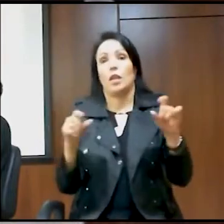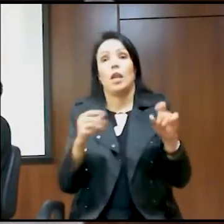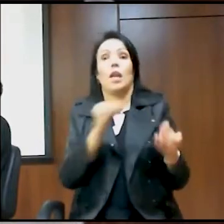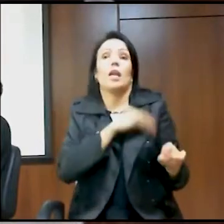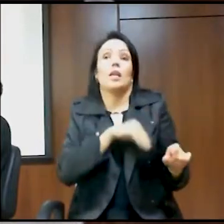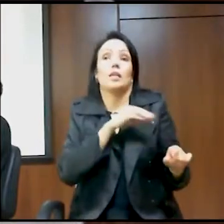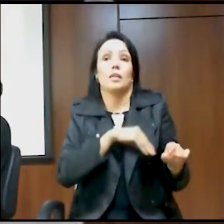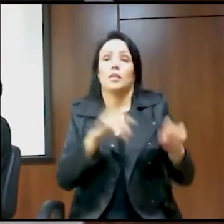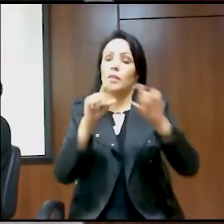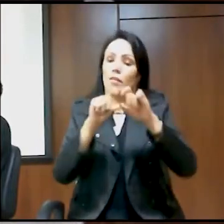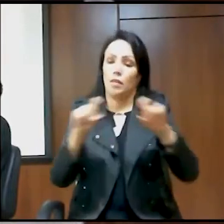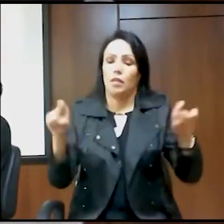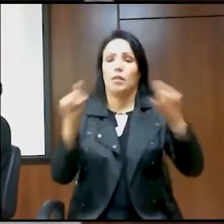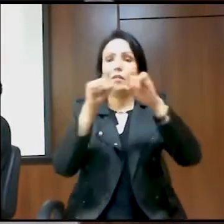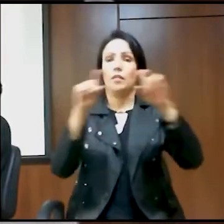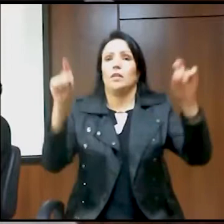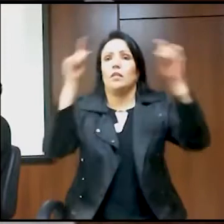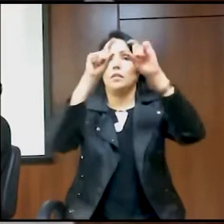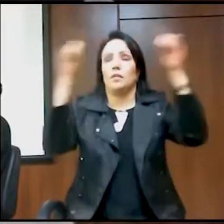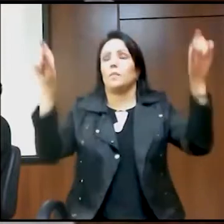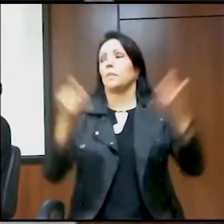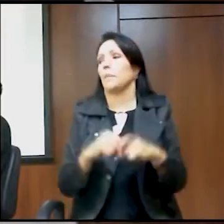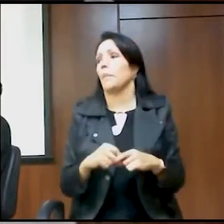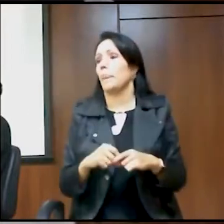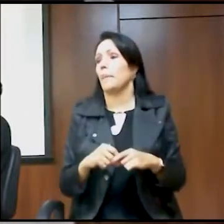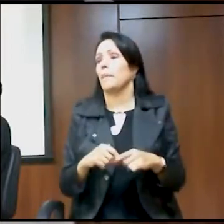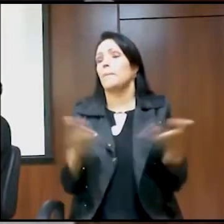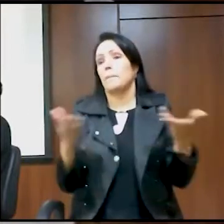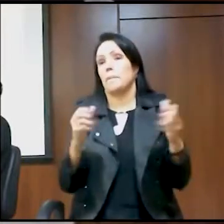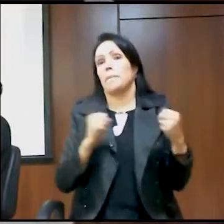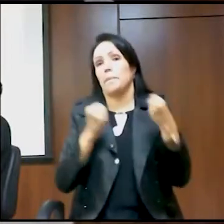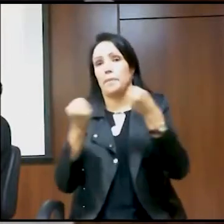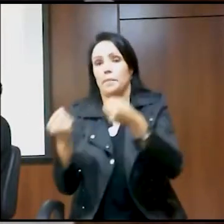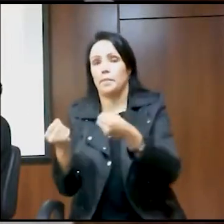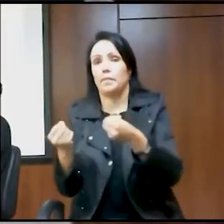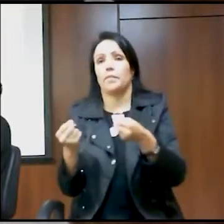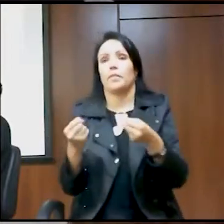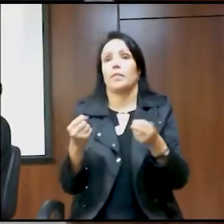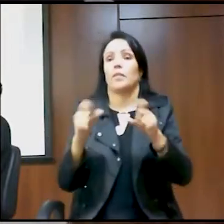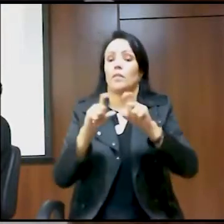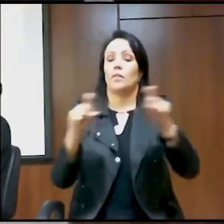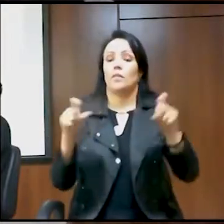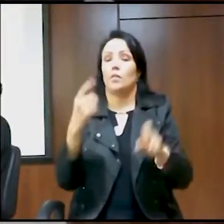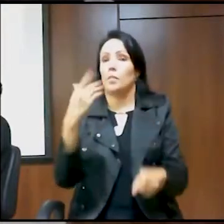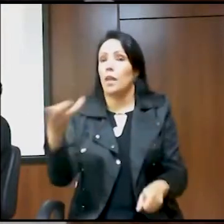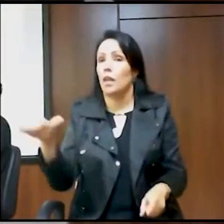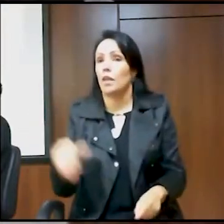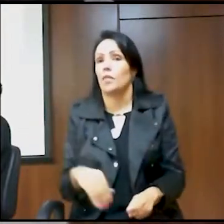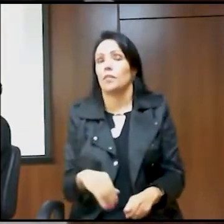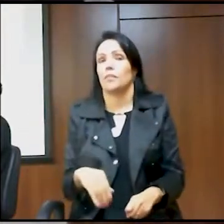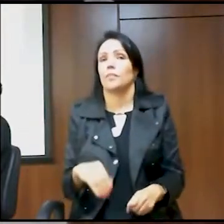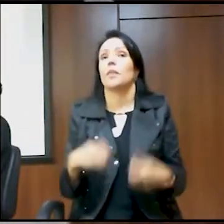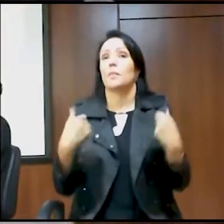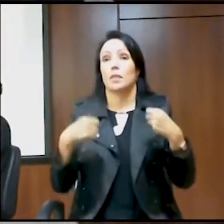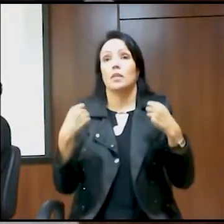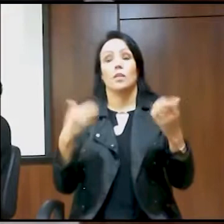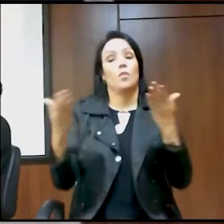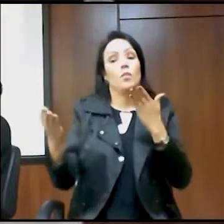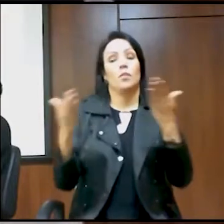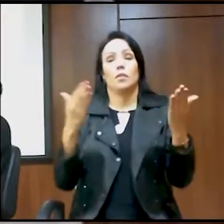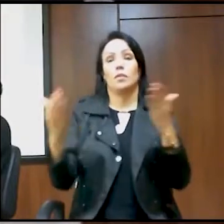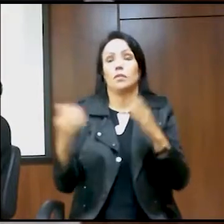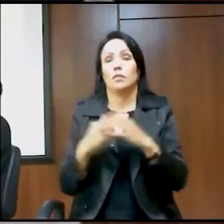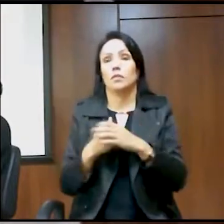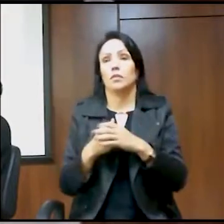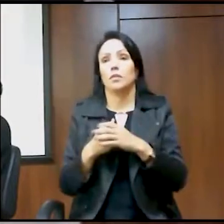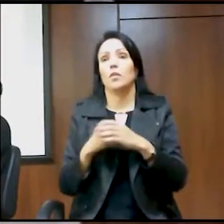depois introduziu, até por discussão do próprio movimento social, a faixa 1,5. Então a gente precisa fazer uma compatibilização.